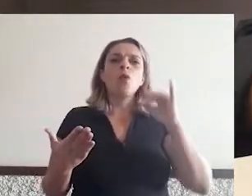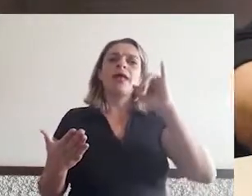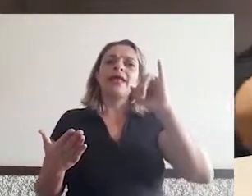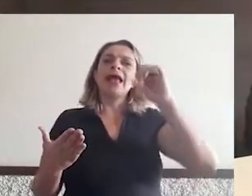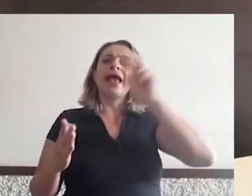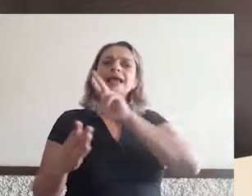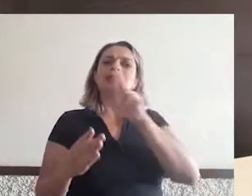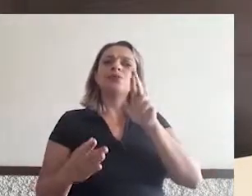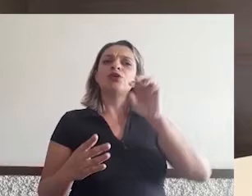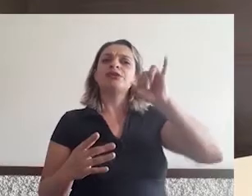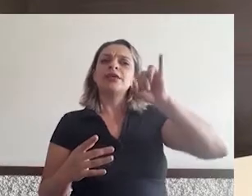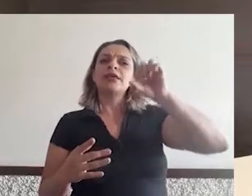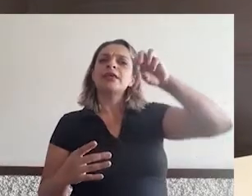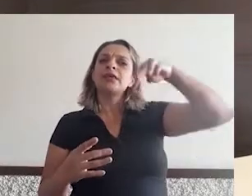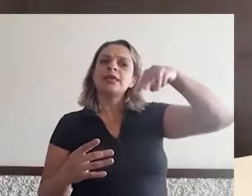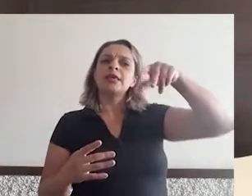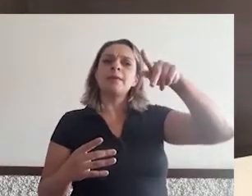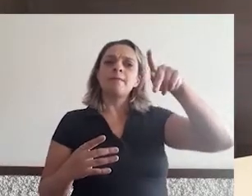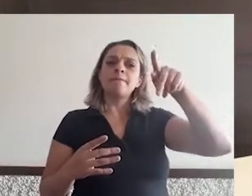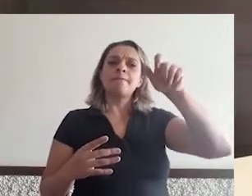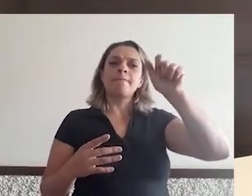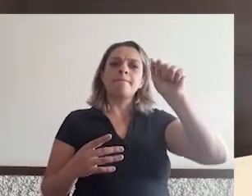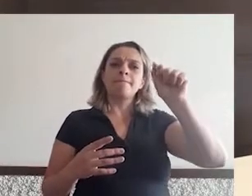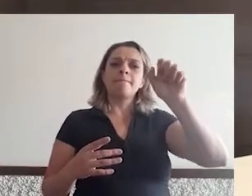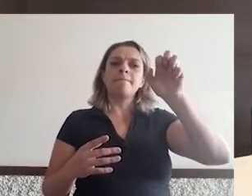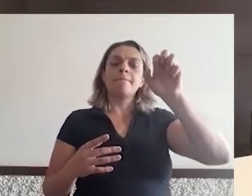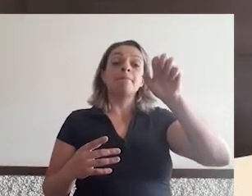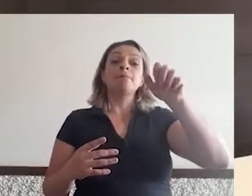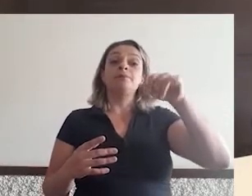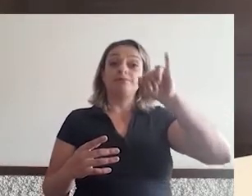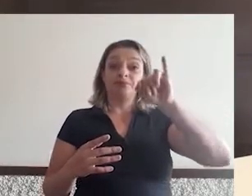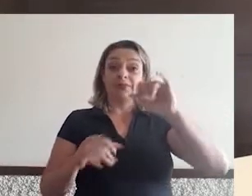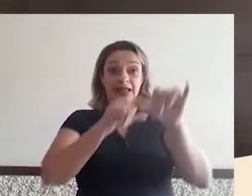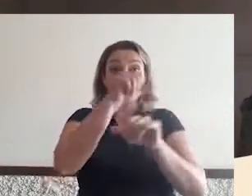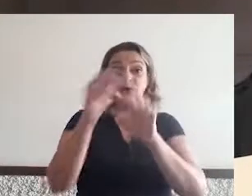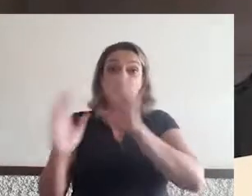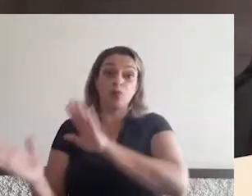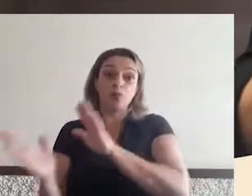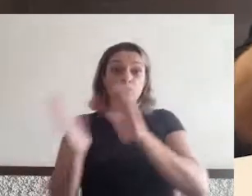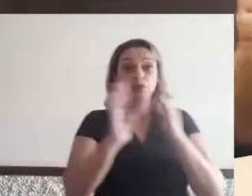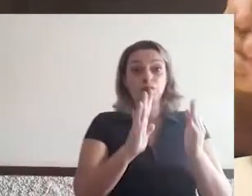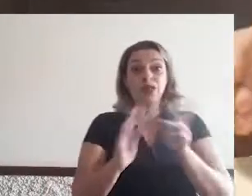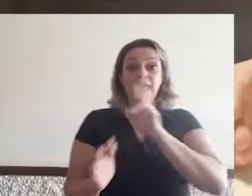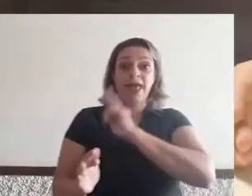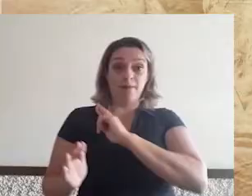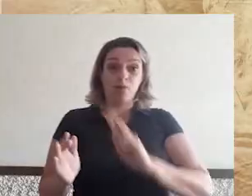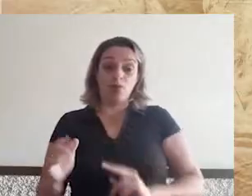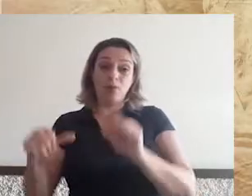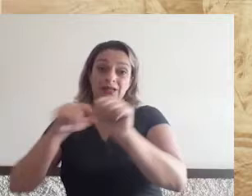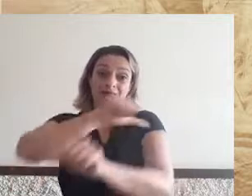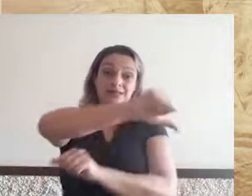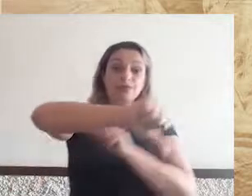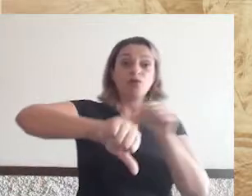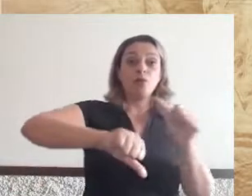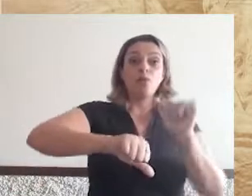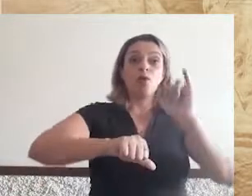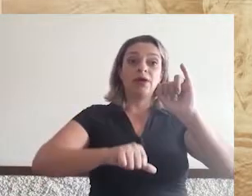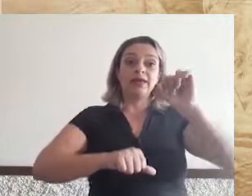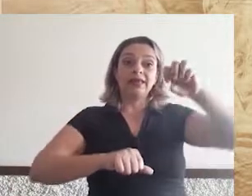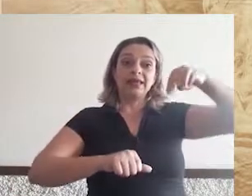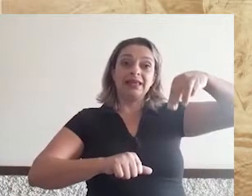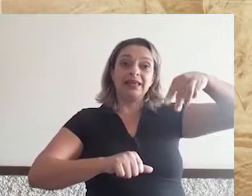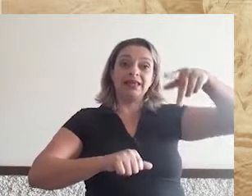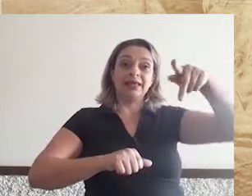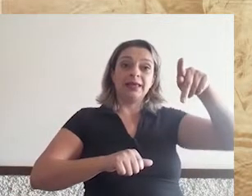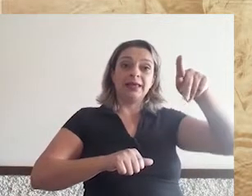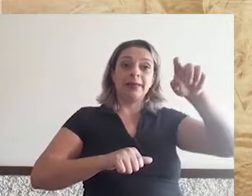equilibrar os demais poderes. Nesse momento, então, nós temos a transição da República para o Império. O Império